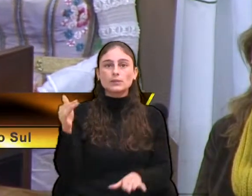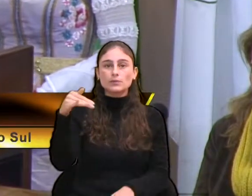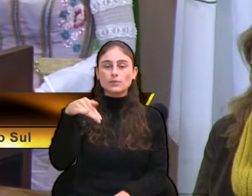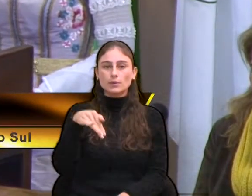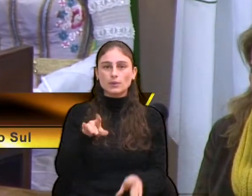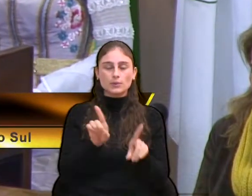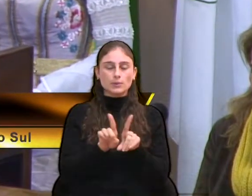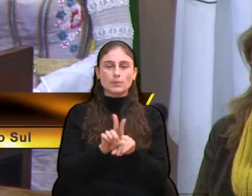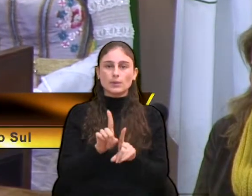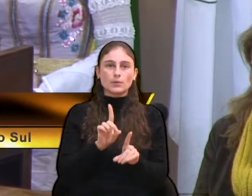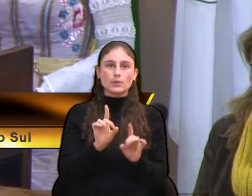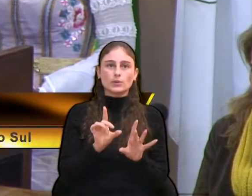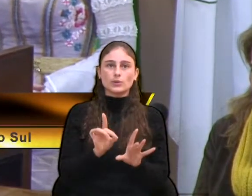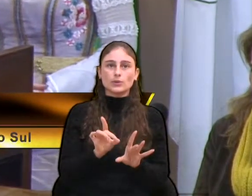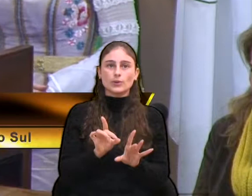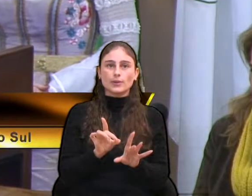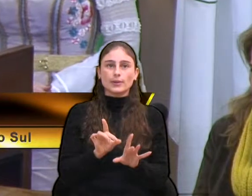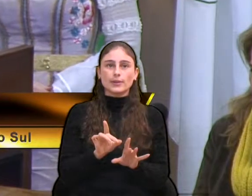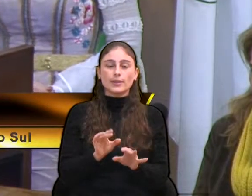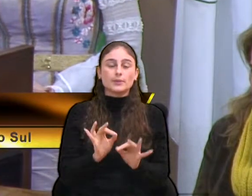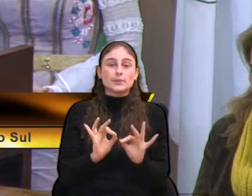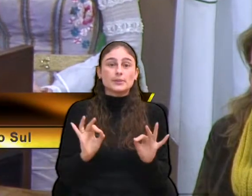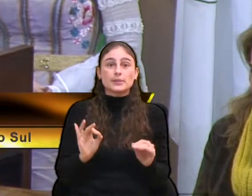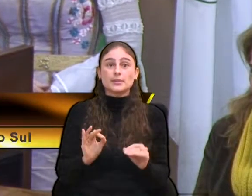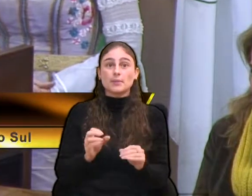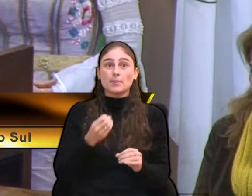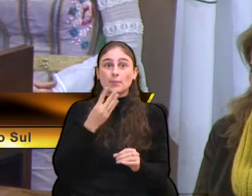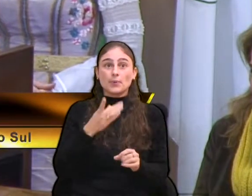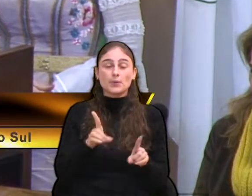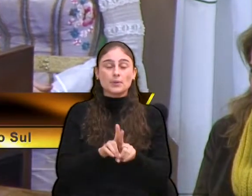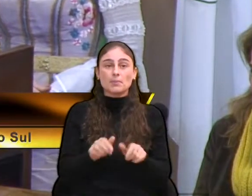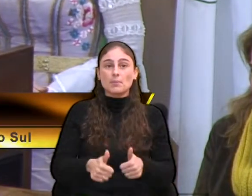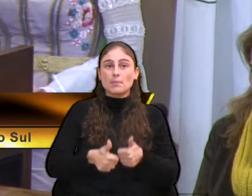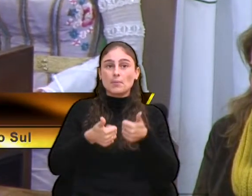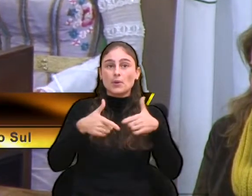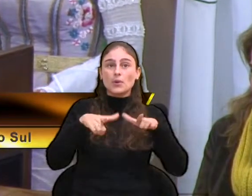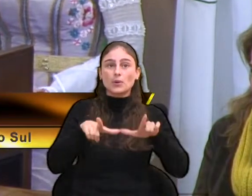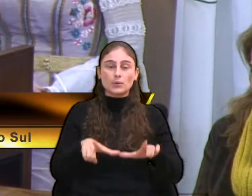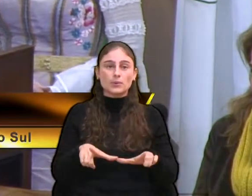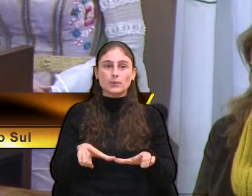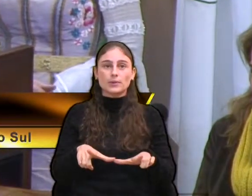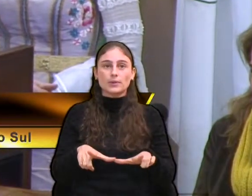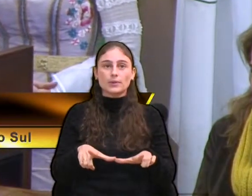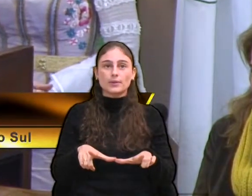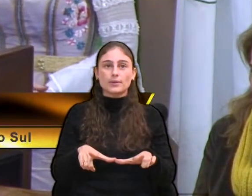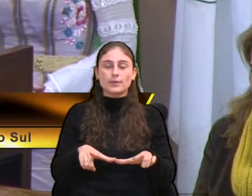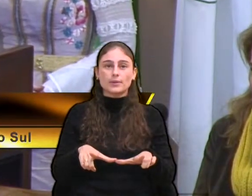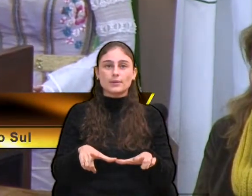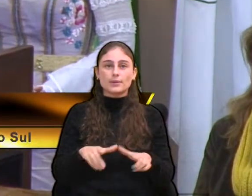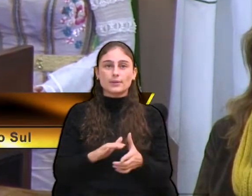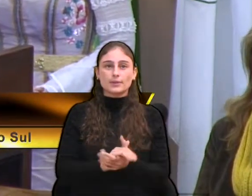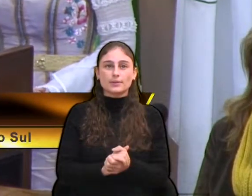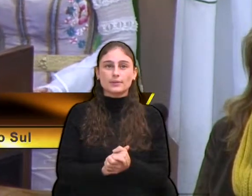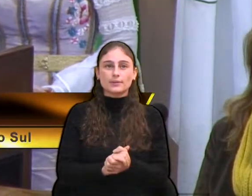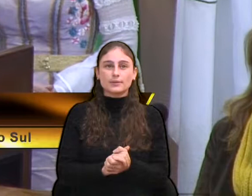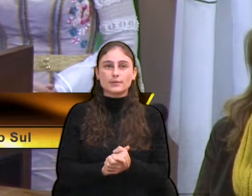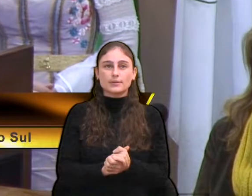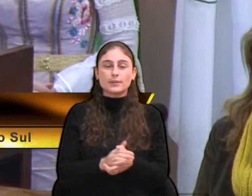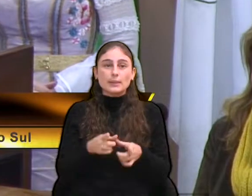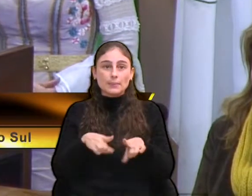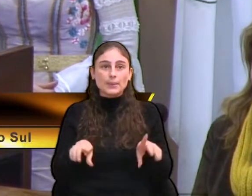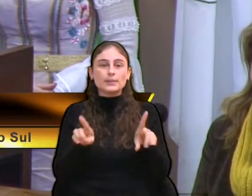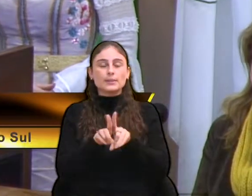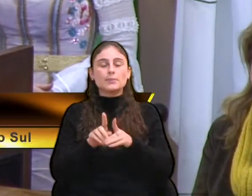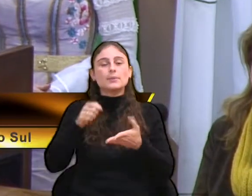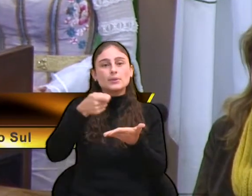aqui e não foi a terra da cocanha que tanto fizeram propaganda, né? Não tinha queijo nascendo em árvores, né? Mas